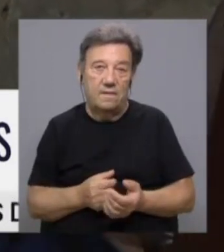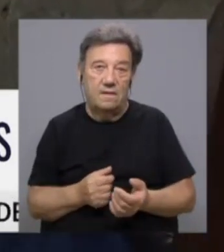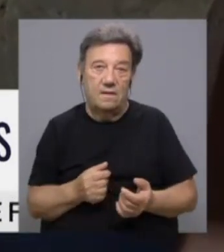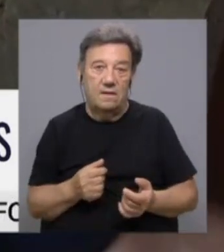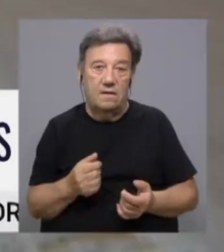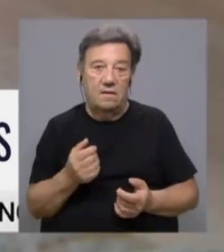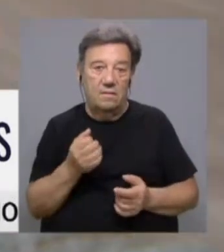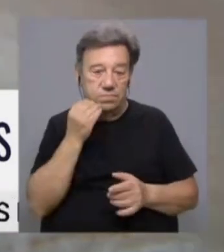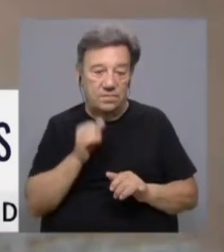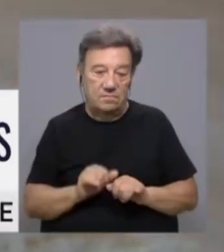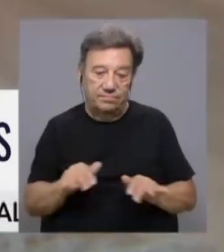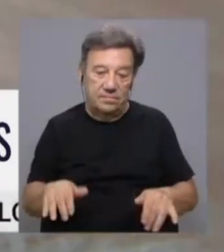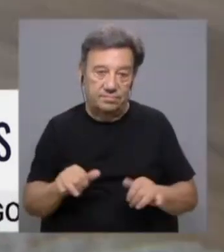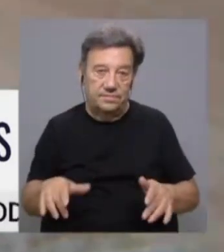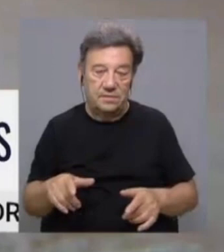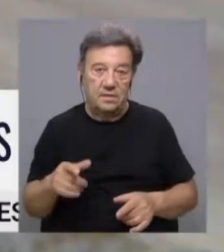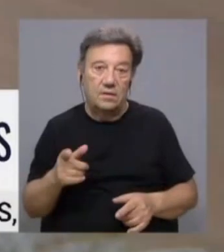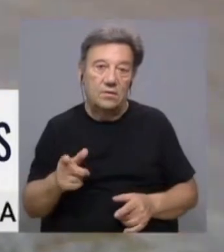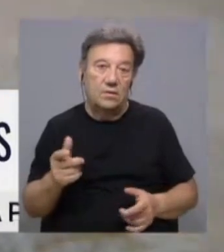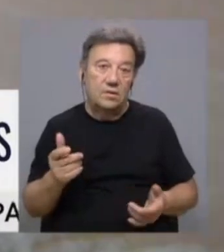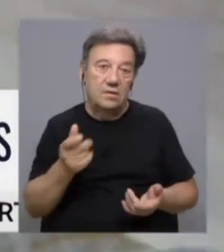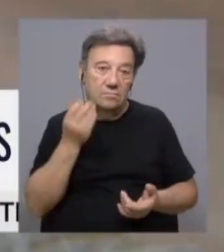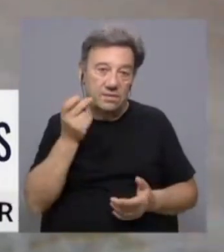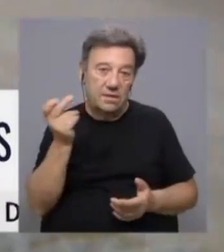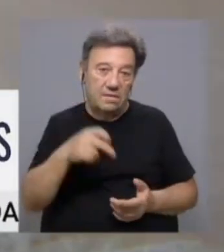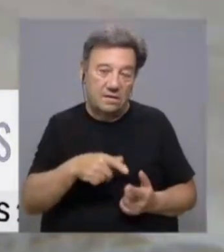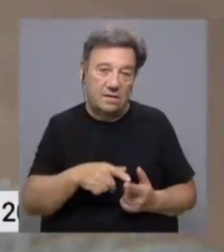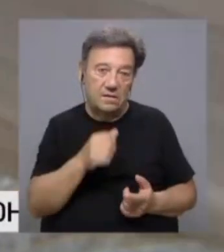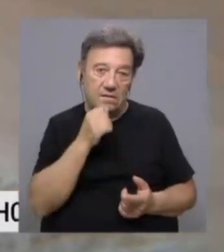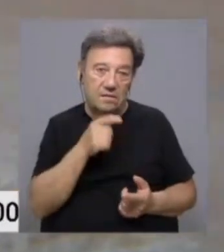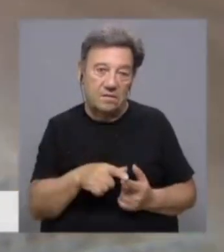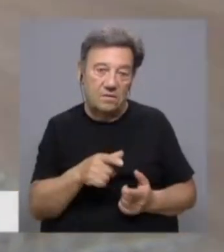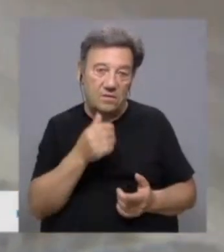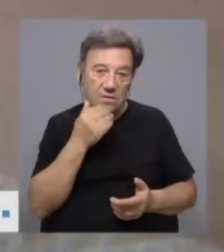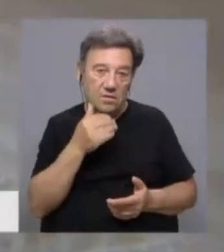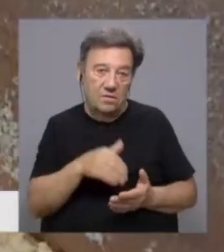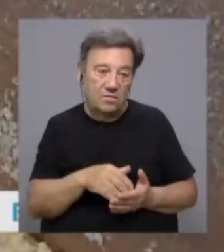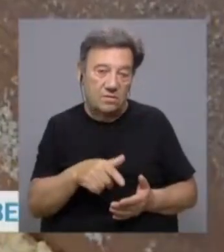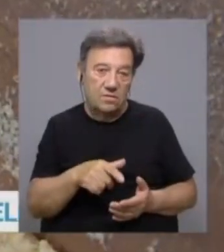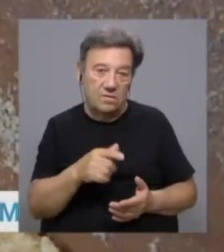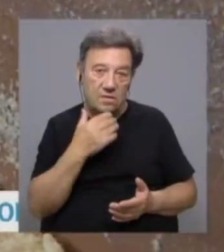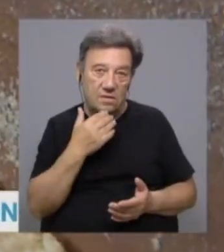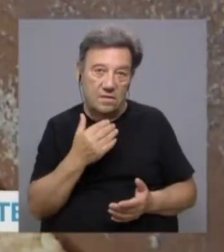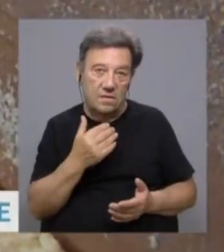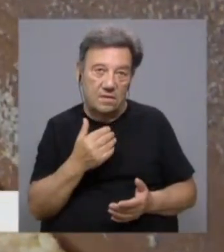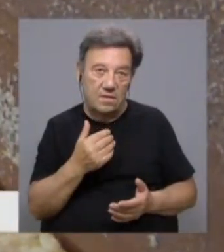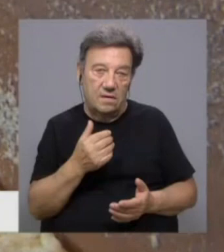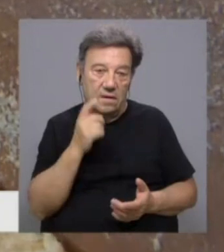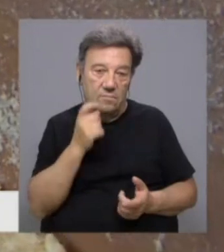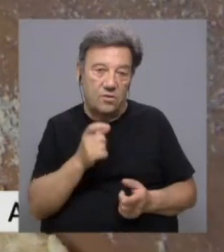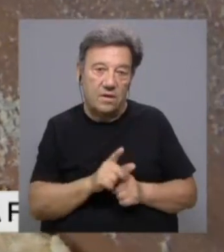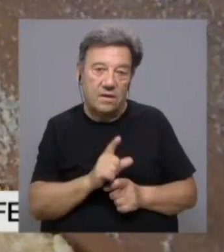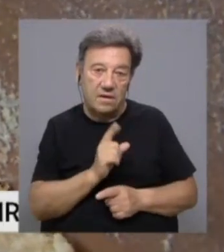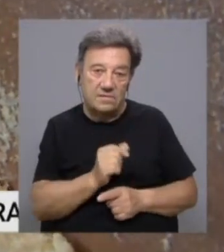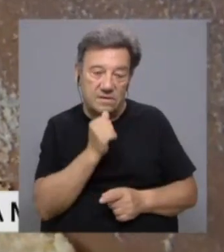sai para os lados e entra aqui, esbarra-se contra os cambeiros que não lhe damos, à procura de saída.